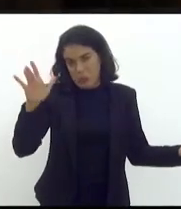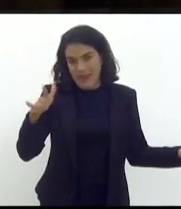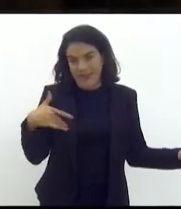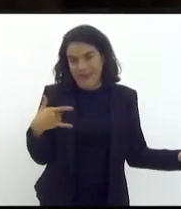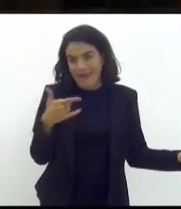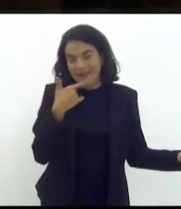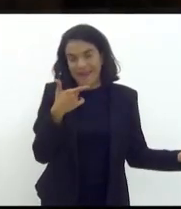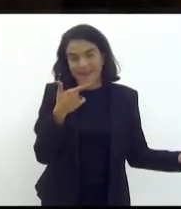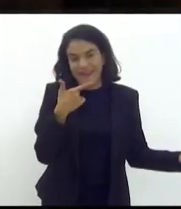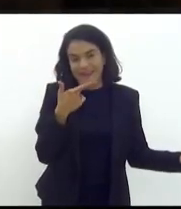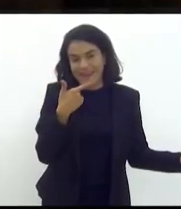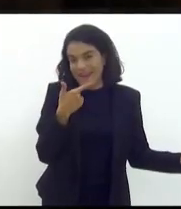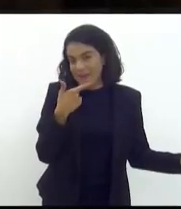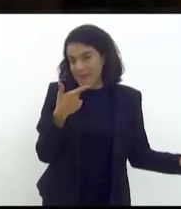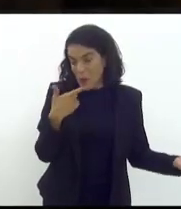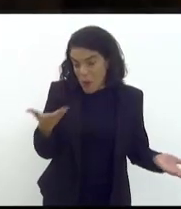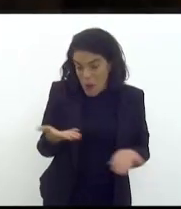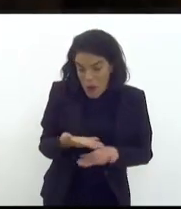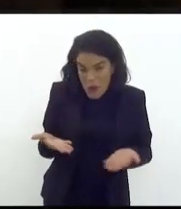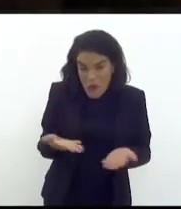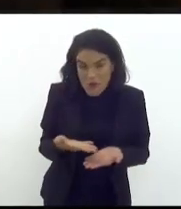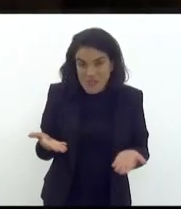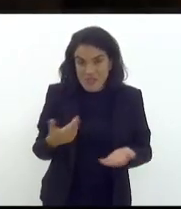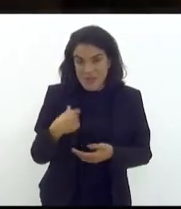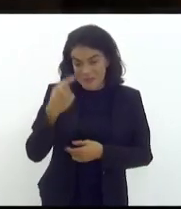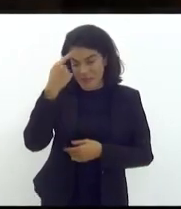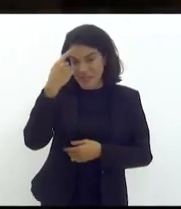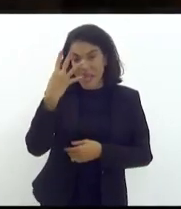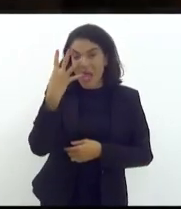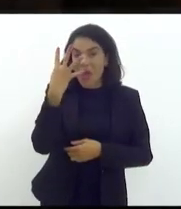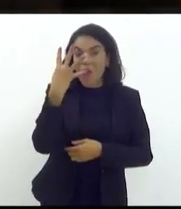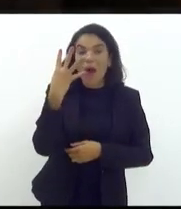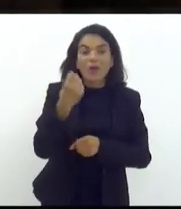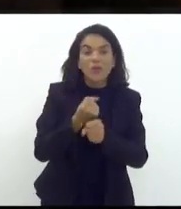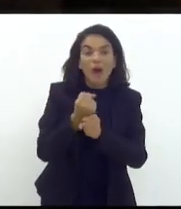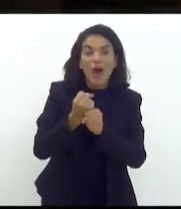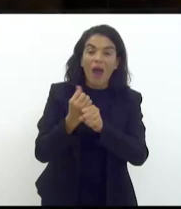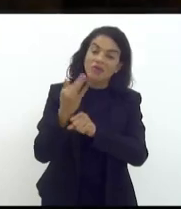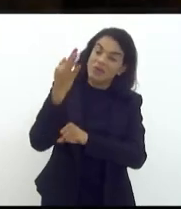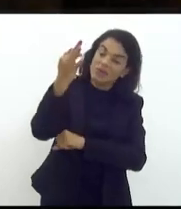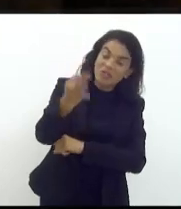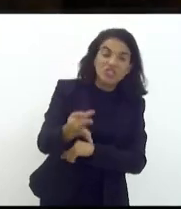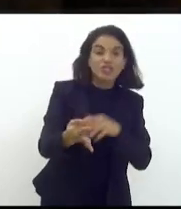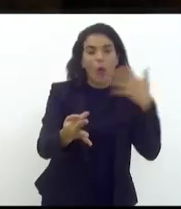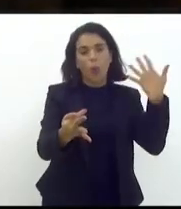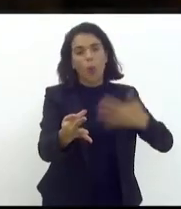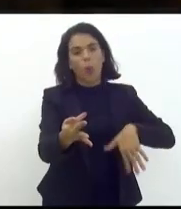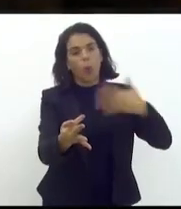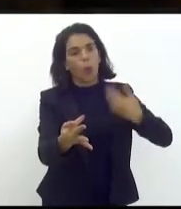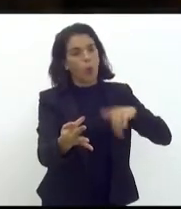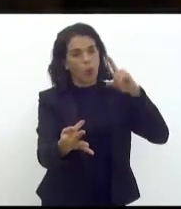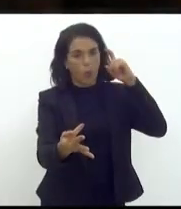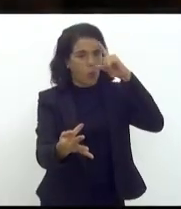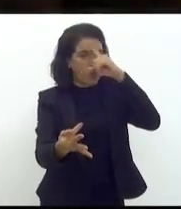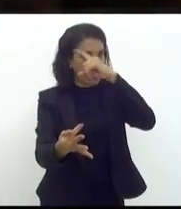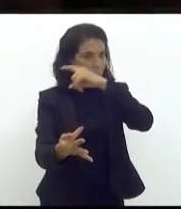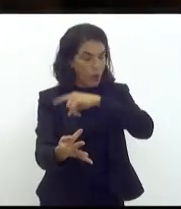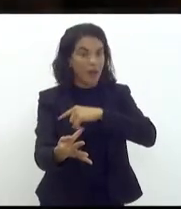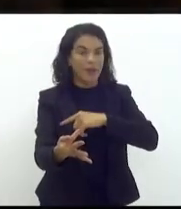hoje em dia você pensar quatro anos para frente já é muito difícil